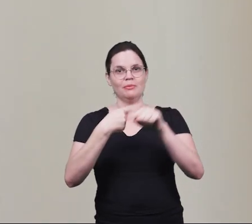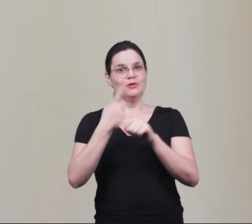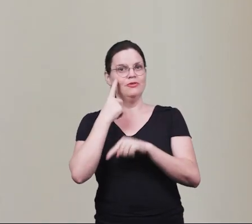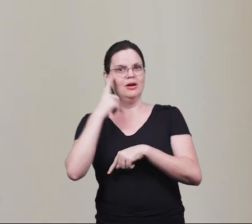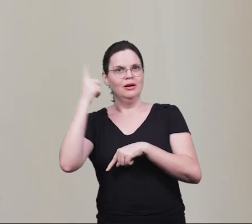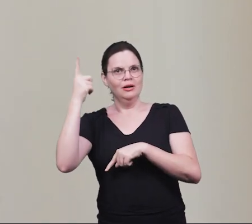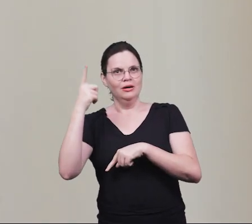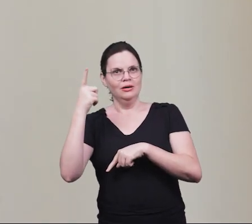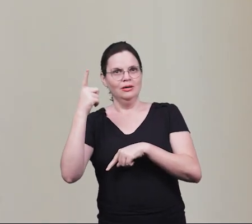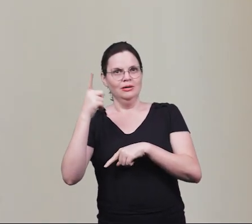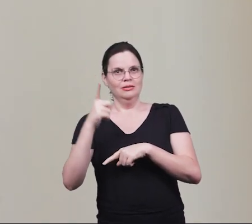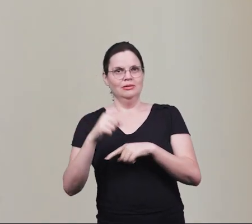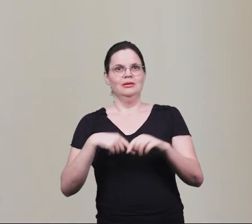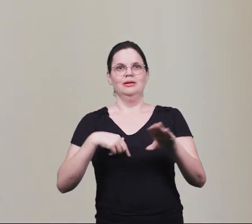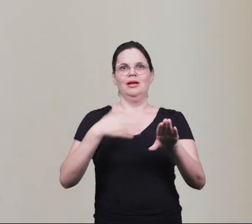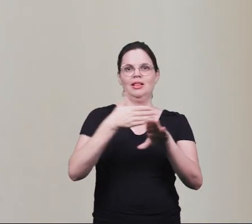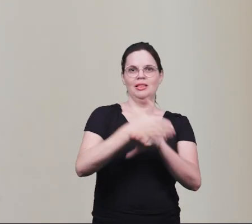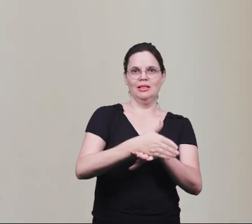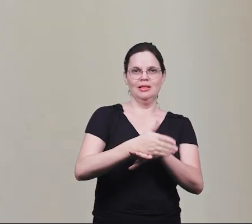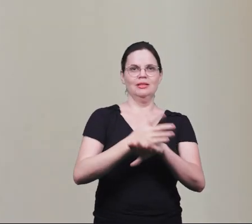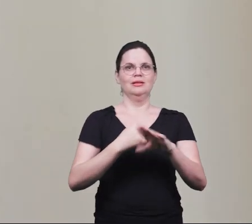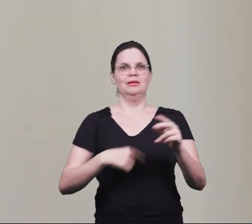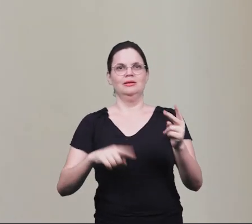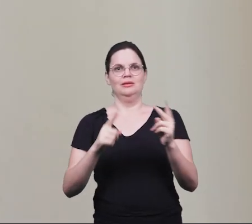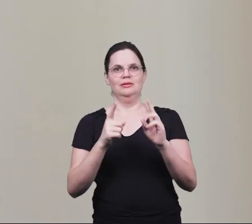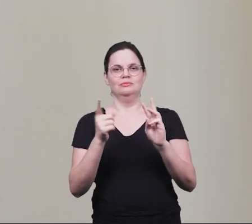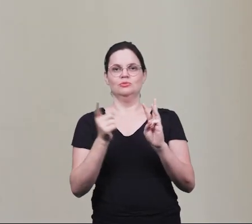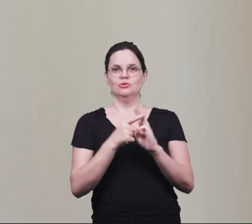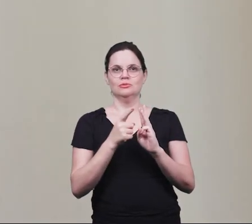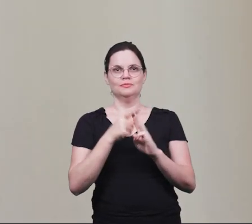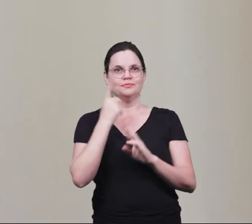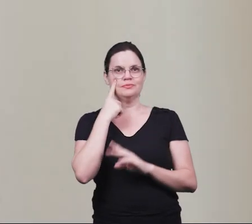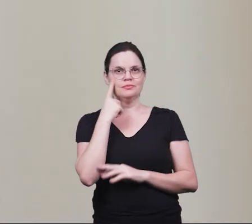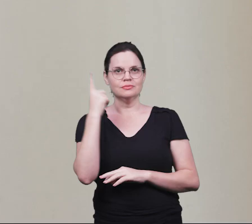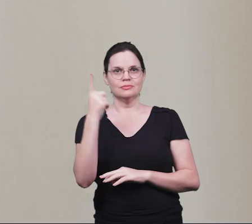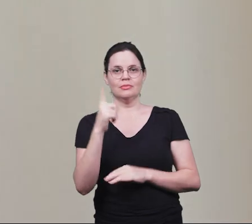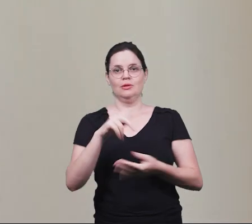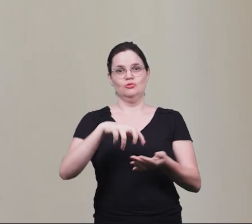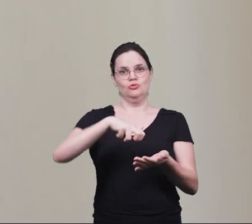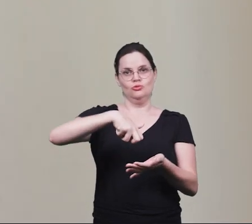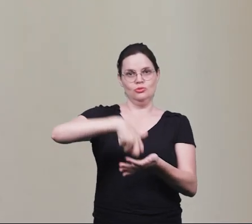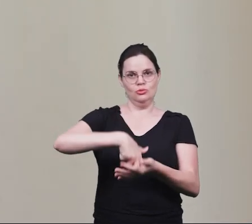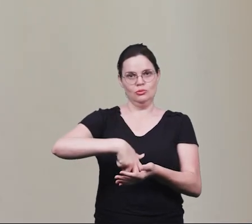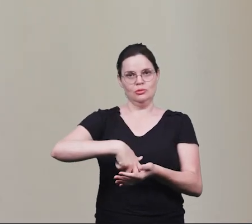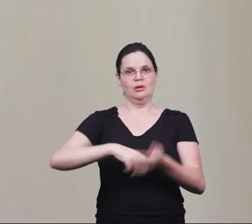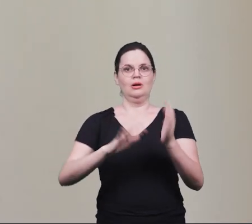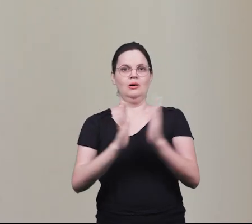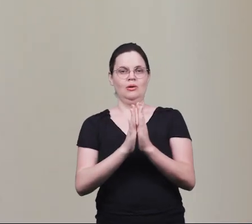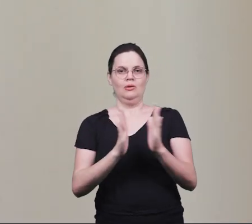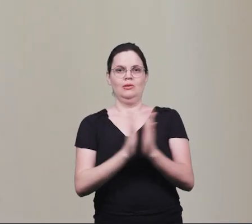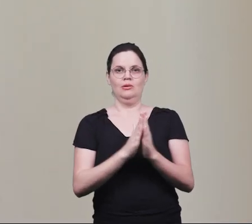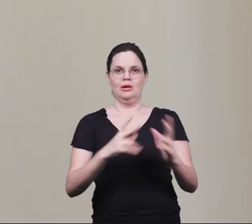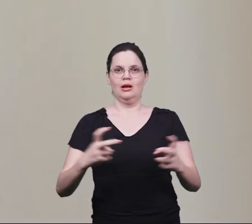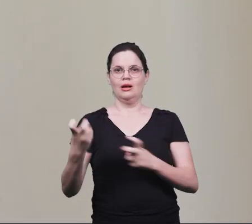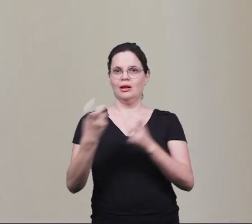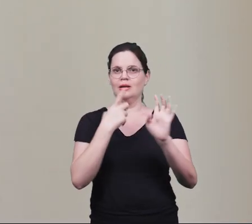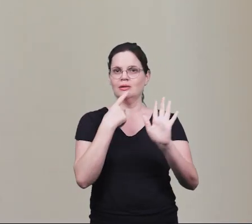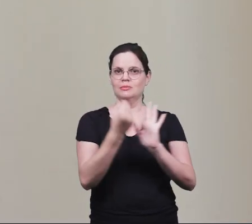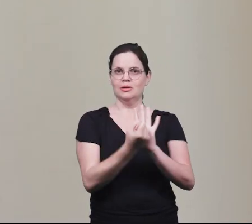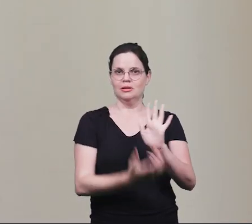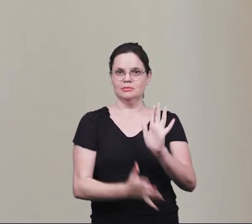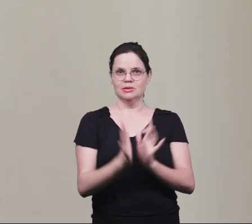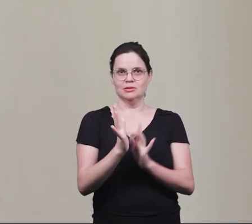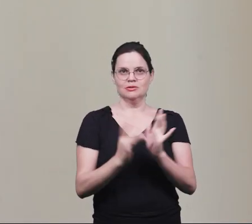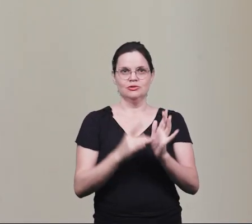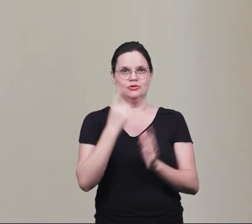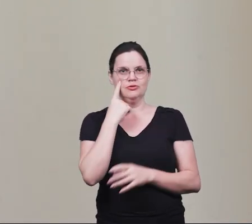Senhor. Em seguida nós entramos na igreja. Temos aqui a oração de clamor pelo sangue